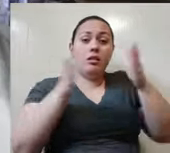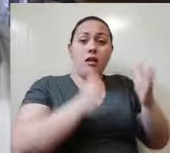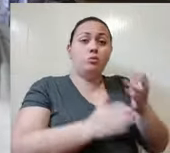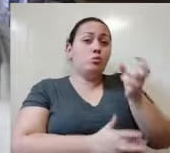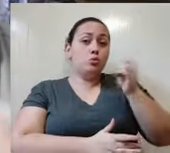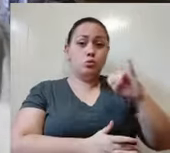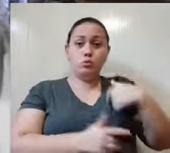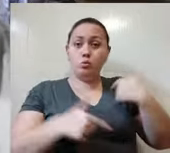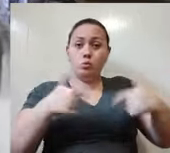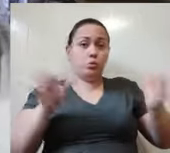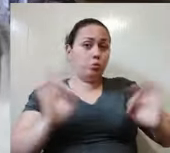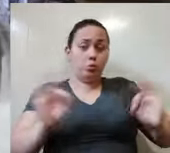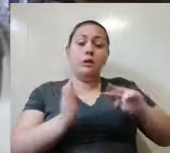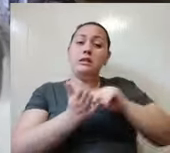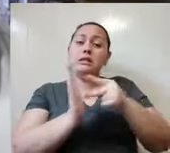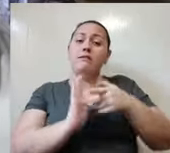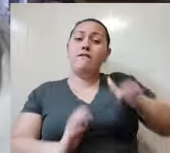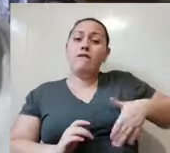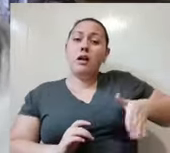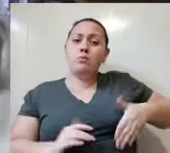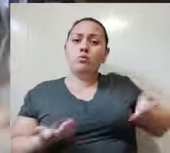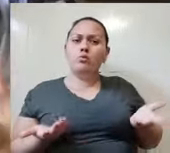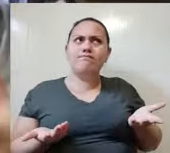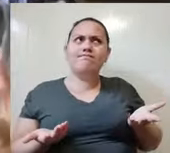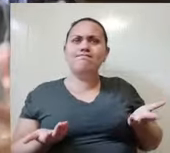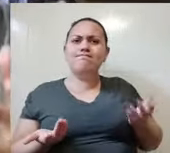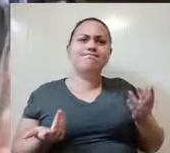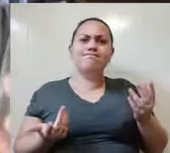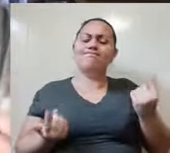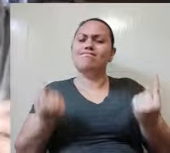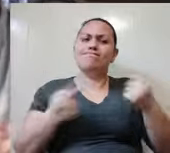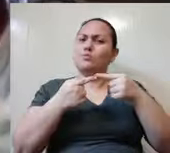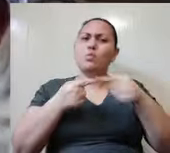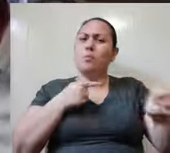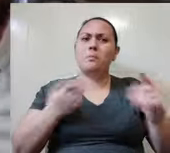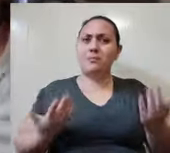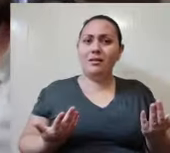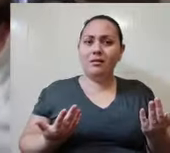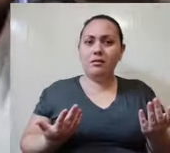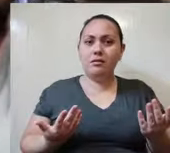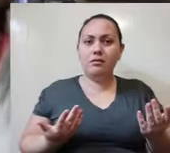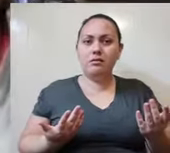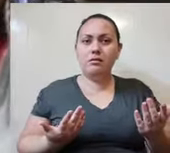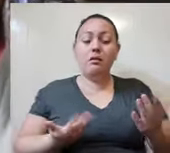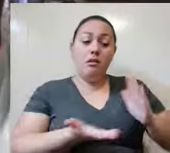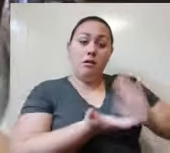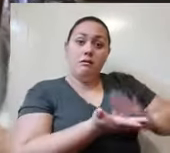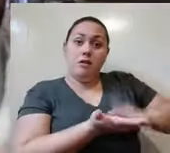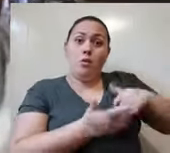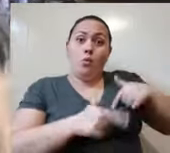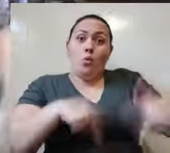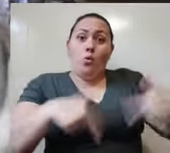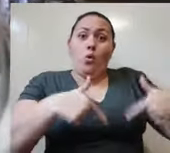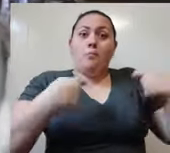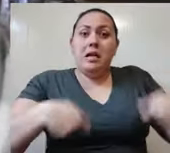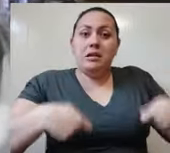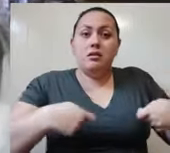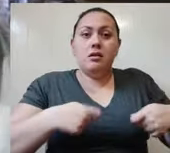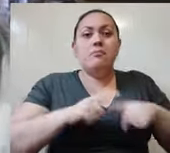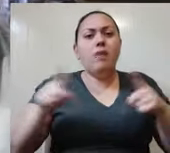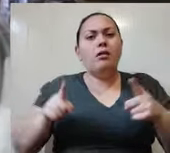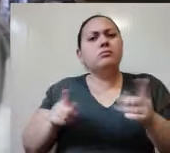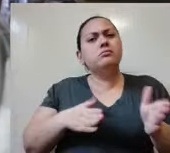não trabalha é vagabundo, né? Então a gente tem que. Acaba, tipo, por um lado te cobram para trabalhar enlouquecidamente, mas por outro lado te